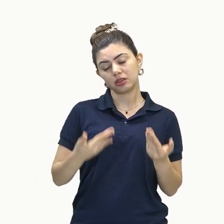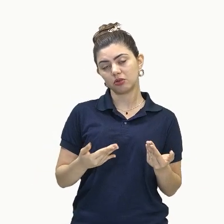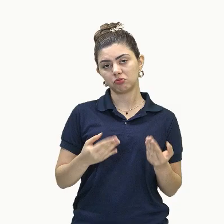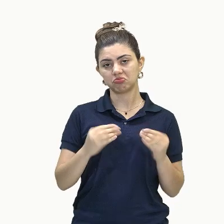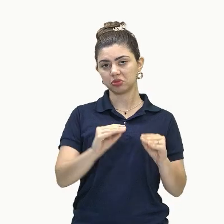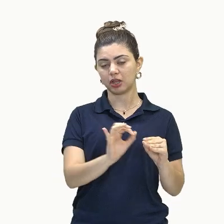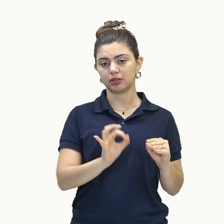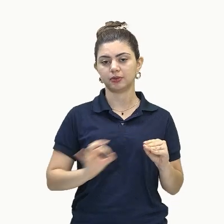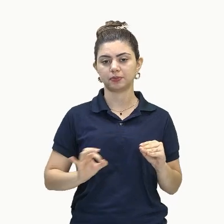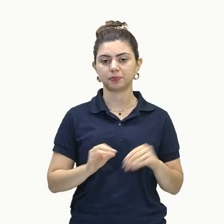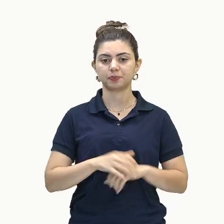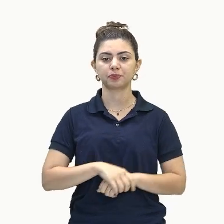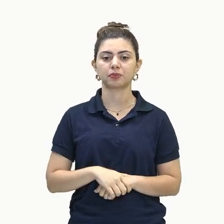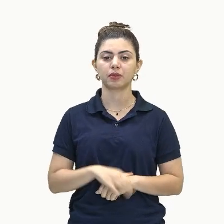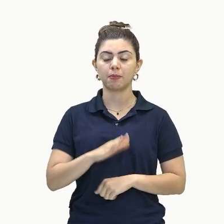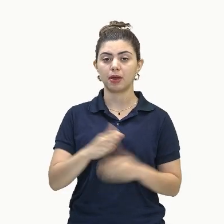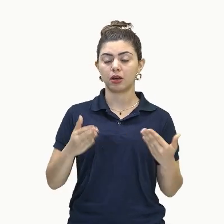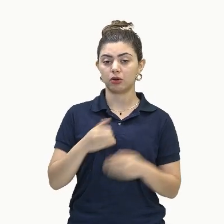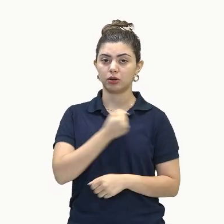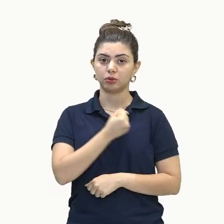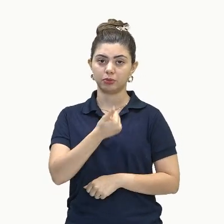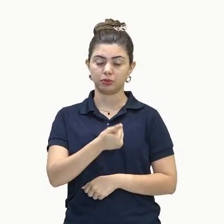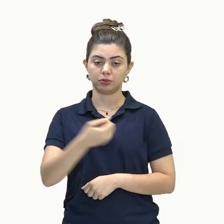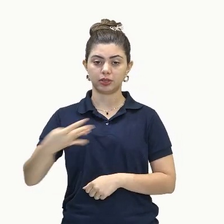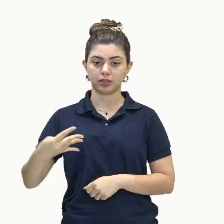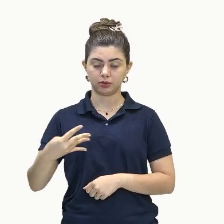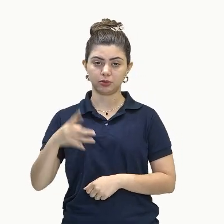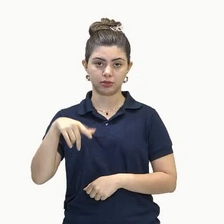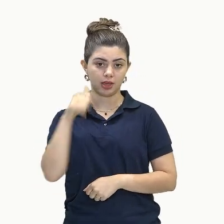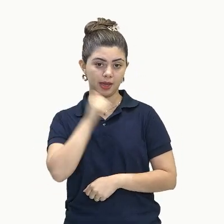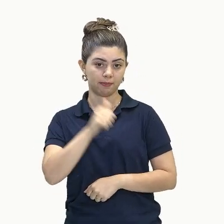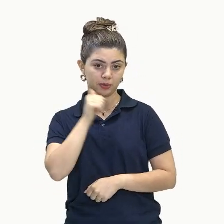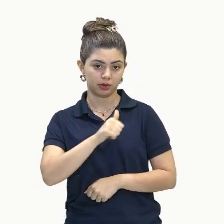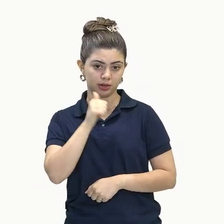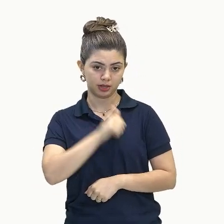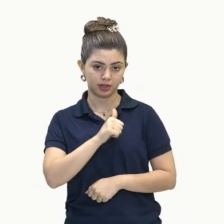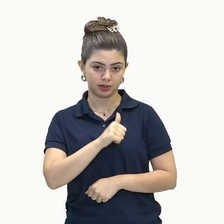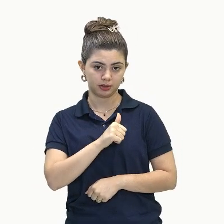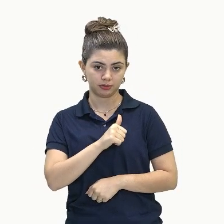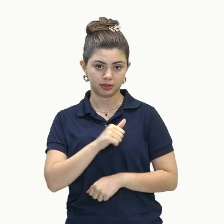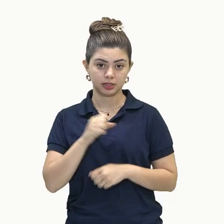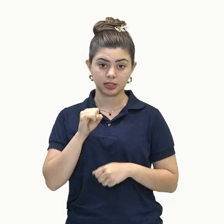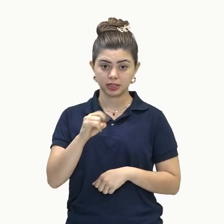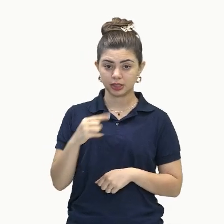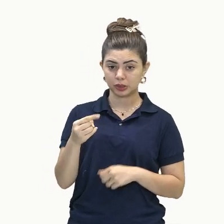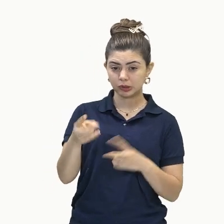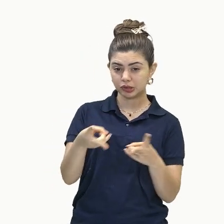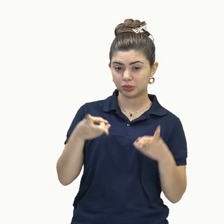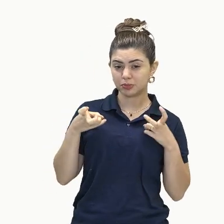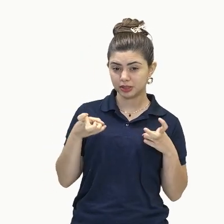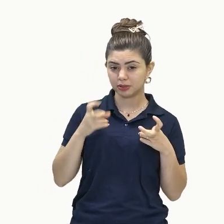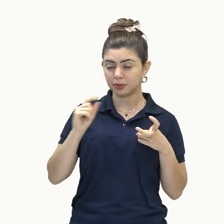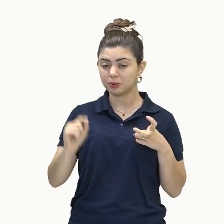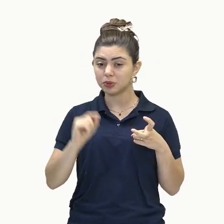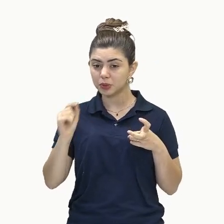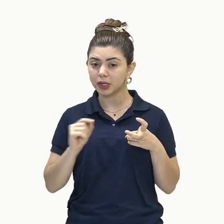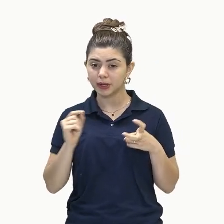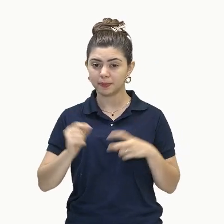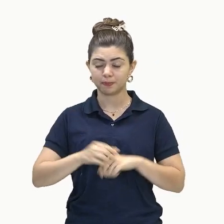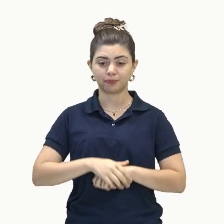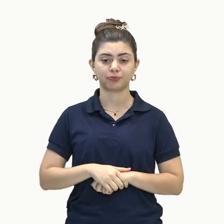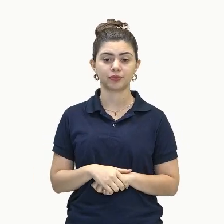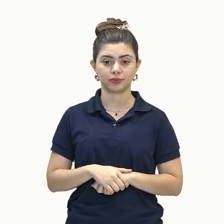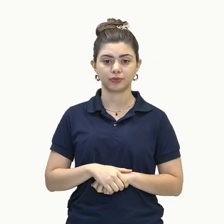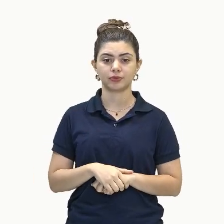aqui está representado no número 14, que é esta mulher, ela tem, se a gente olhar a sua prole, nós percebemos